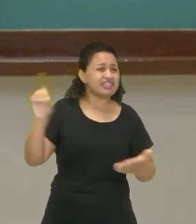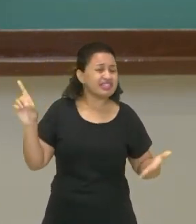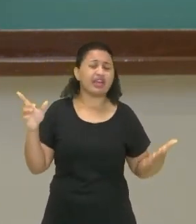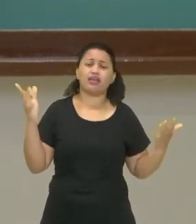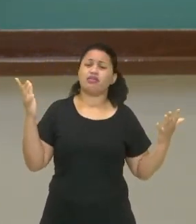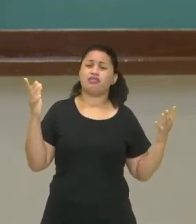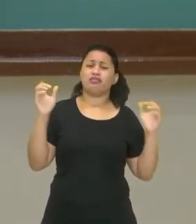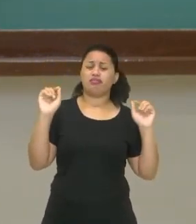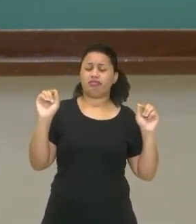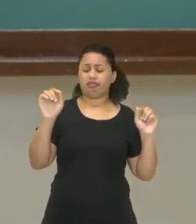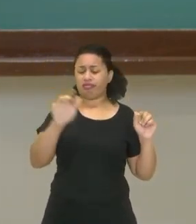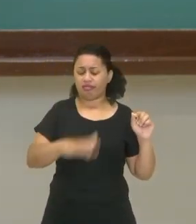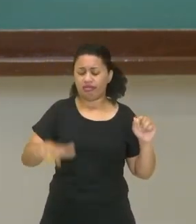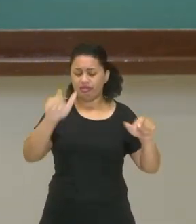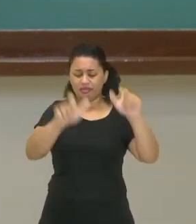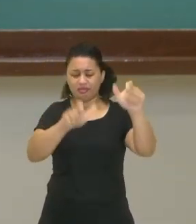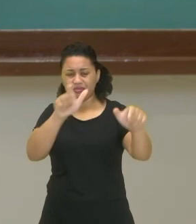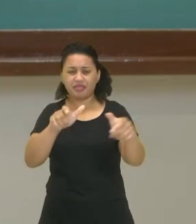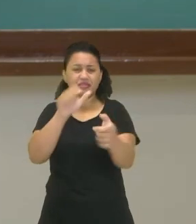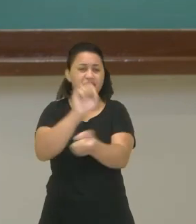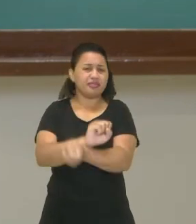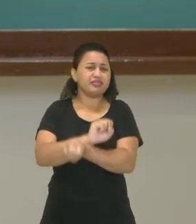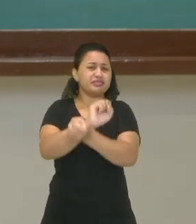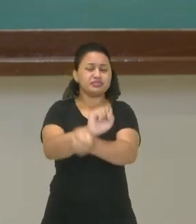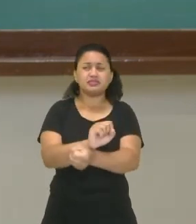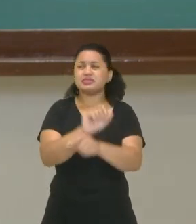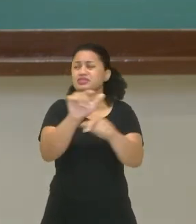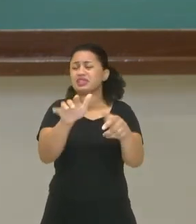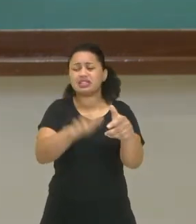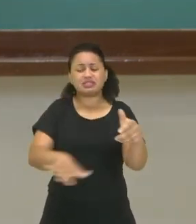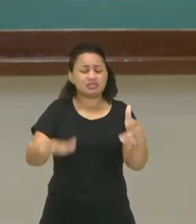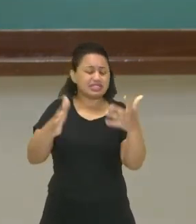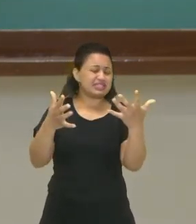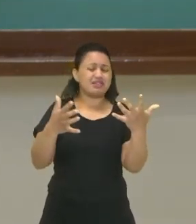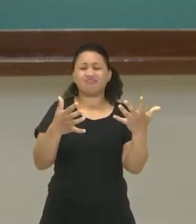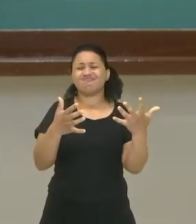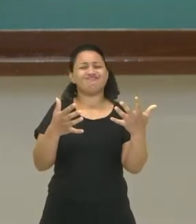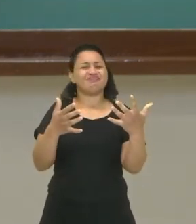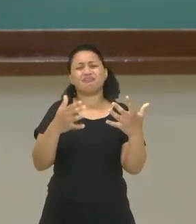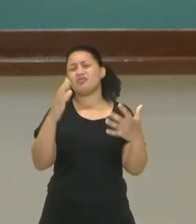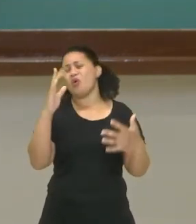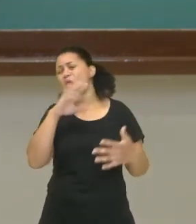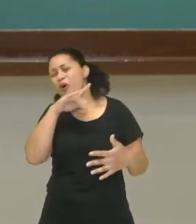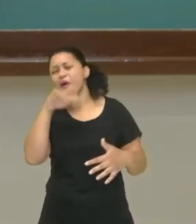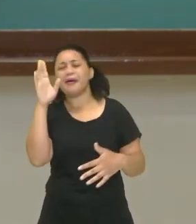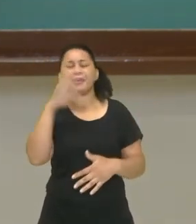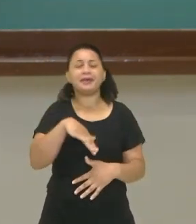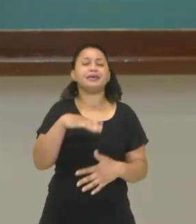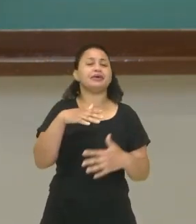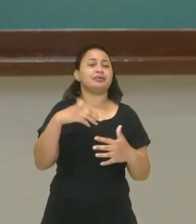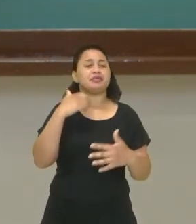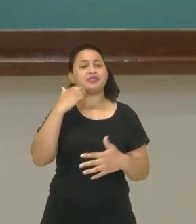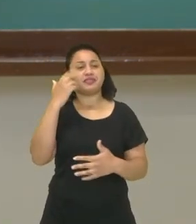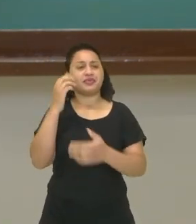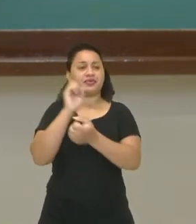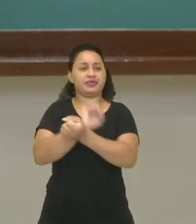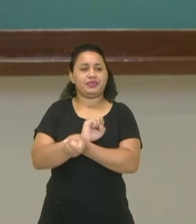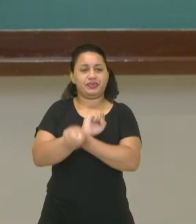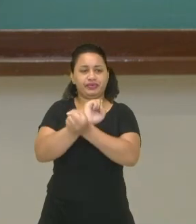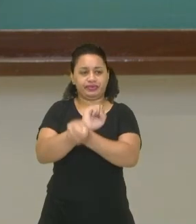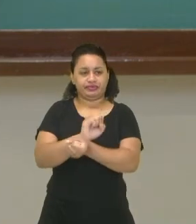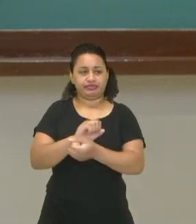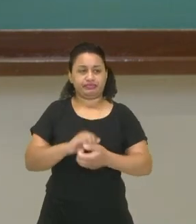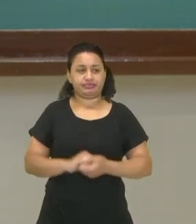as pessoas, os escravos estavam em desgraça, a desgraça vergonhosa da escravidão.